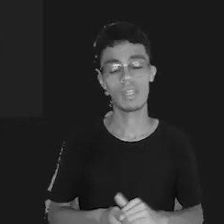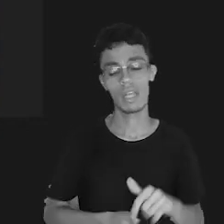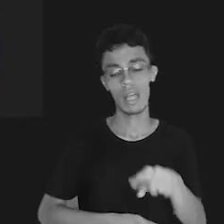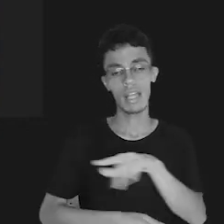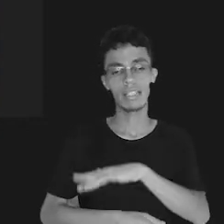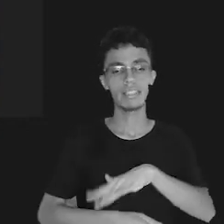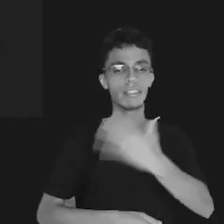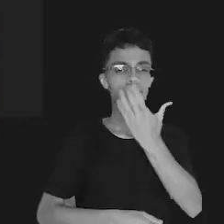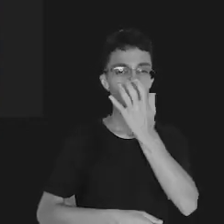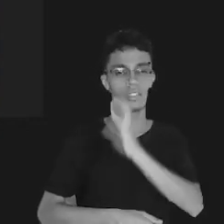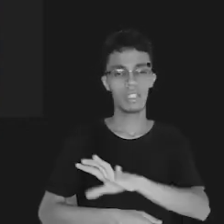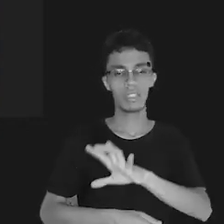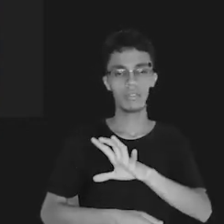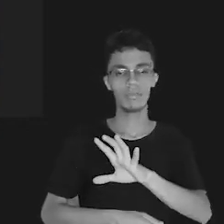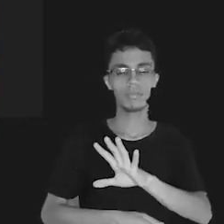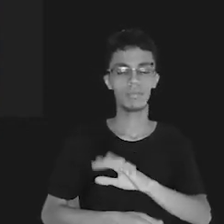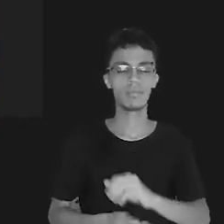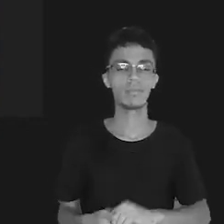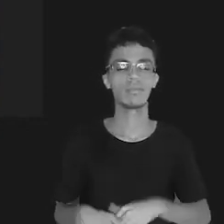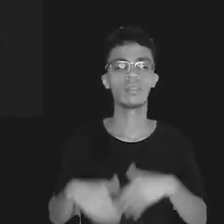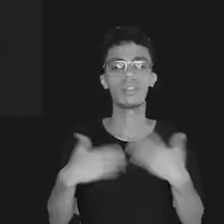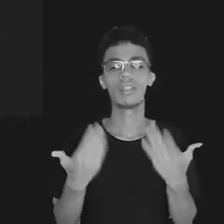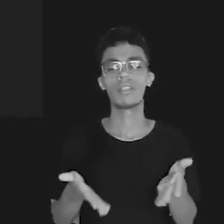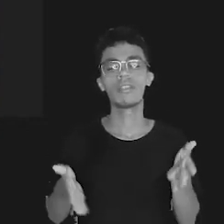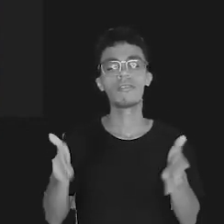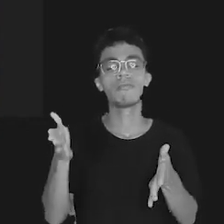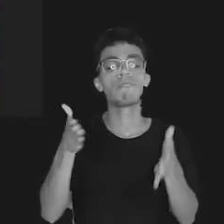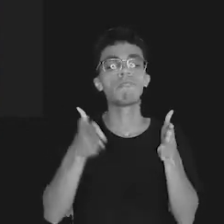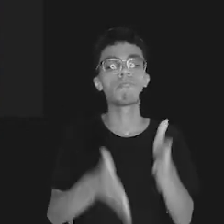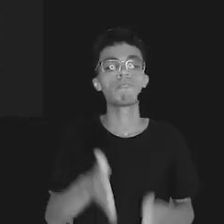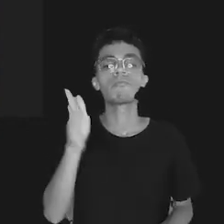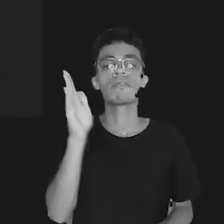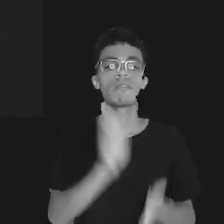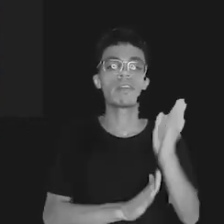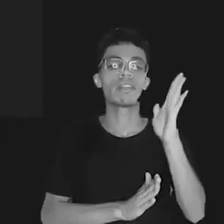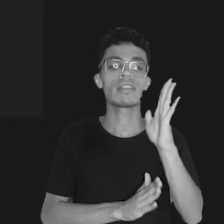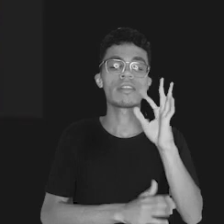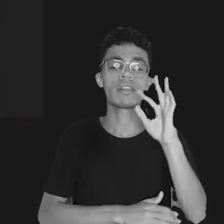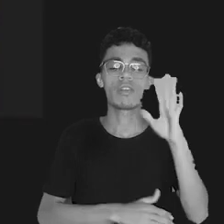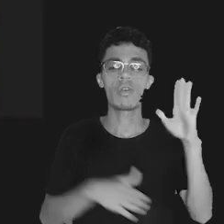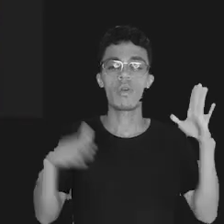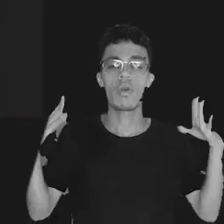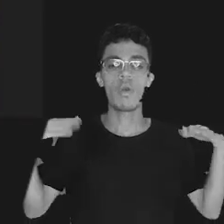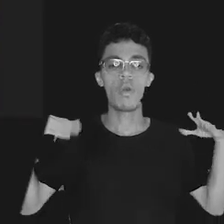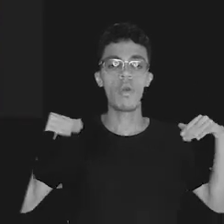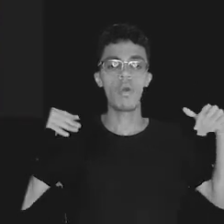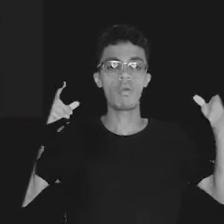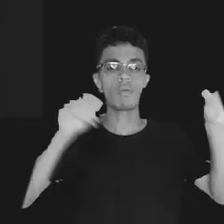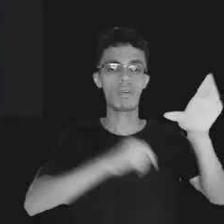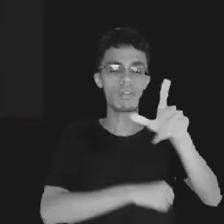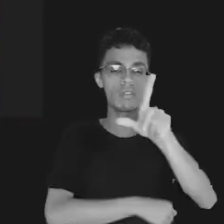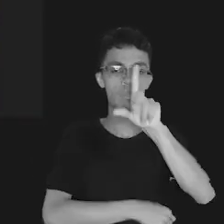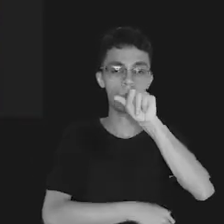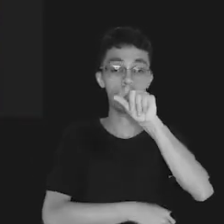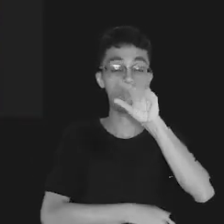quiseram. Então, agora viaja com ele o pássaro, o